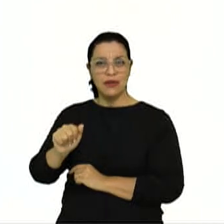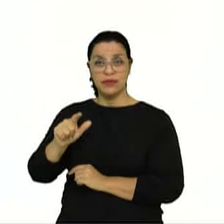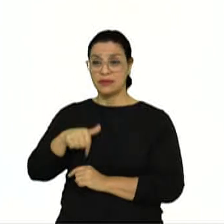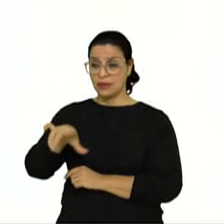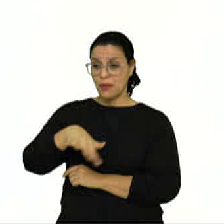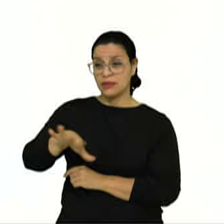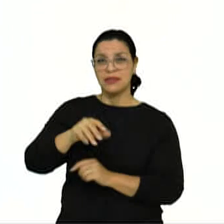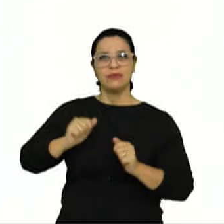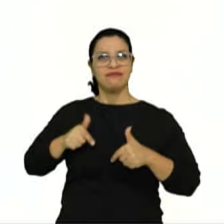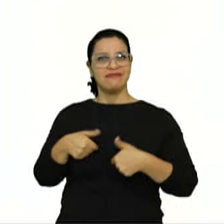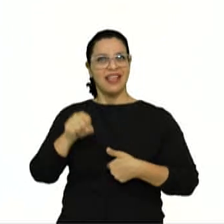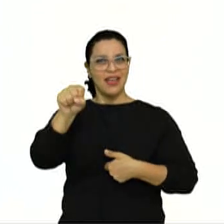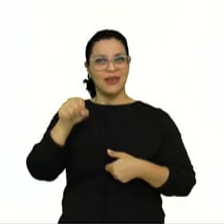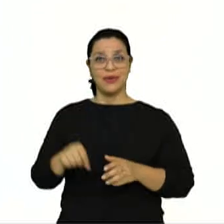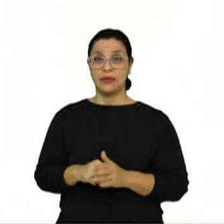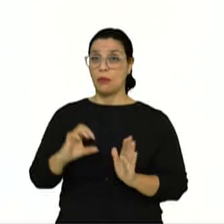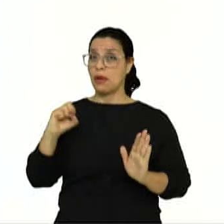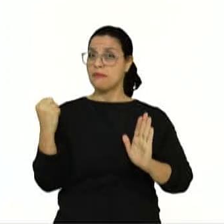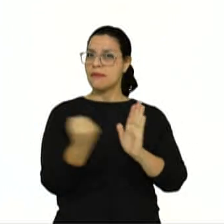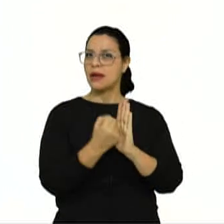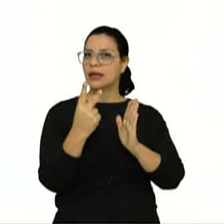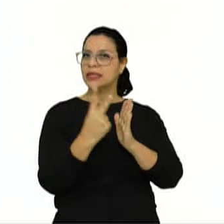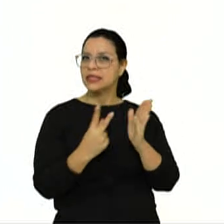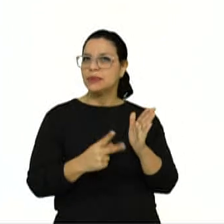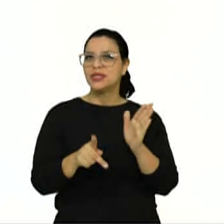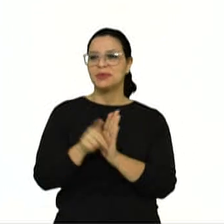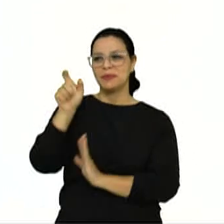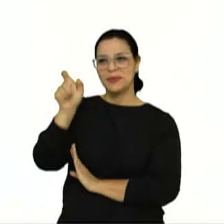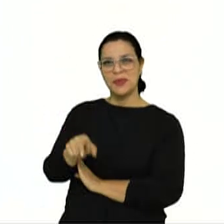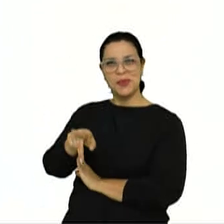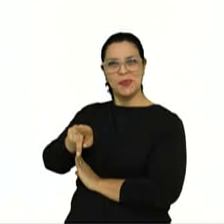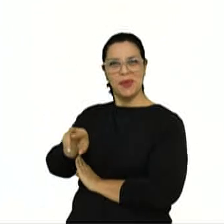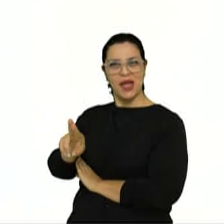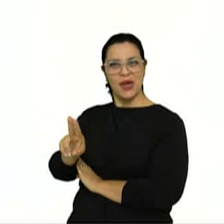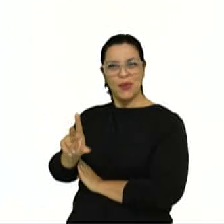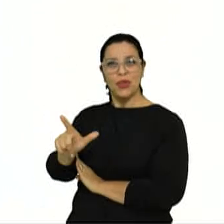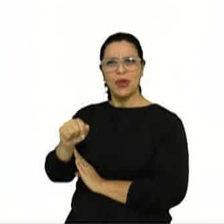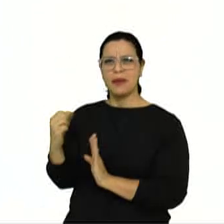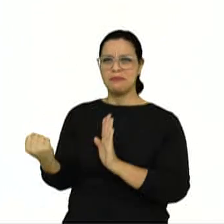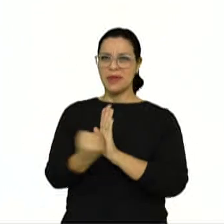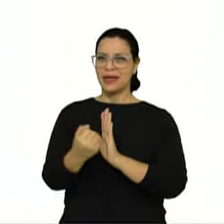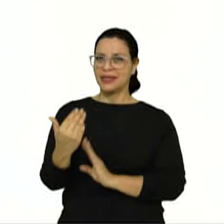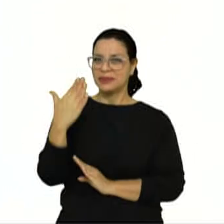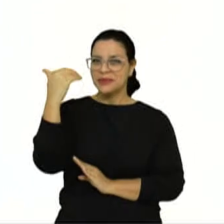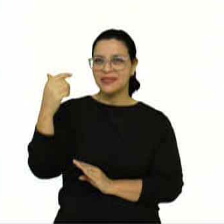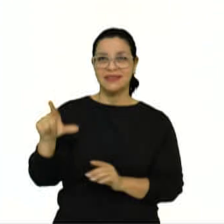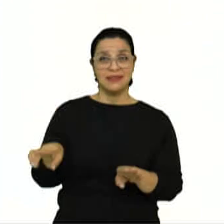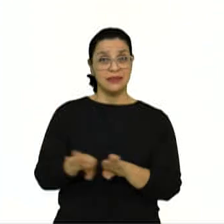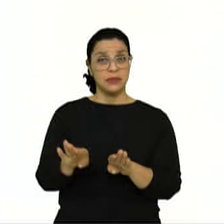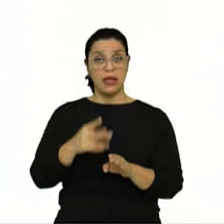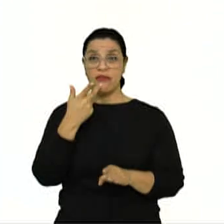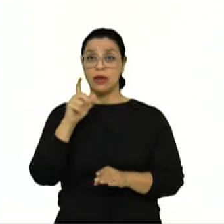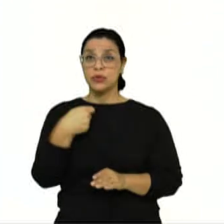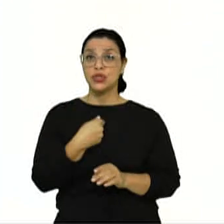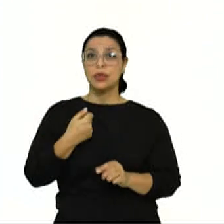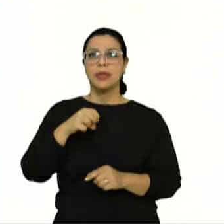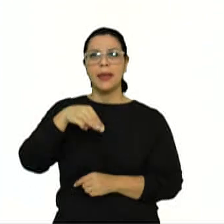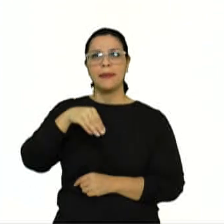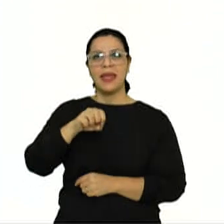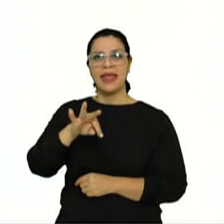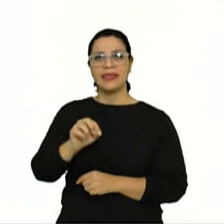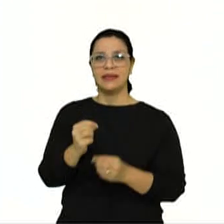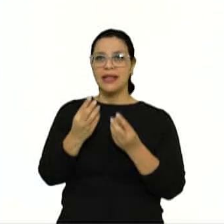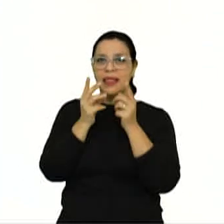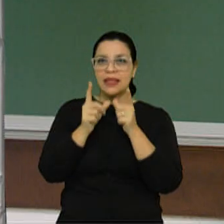herói. O ícone dessa poesia é o nosso amado Paulo Leminski, e vimos também um pouquinho sobre